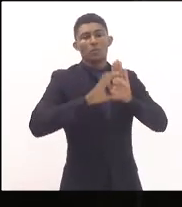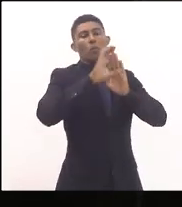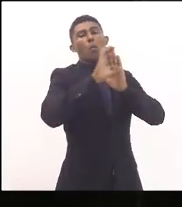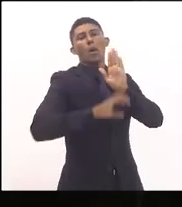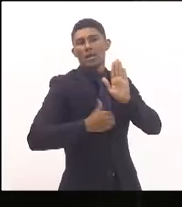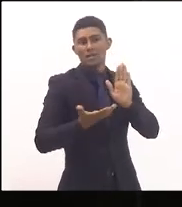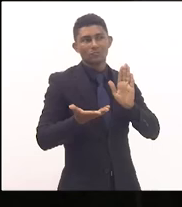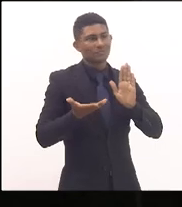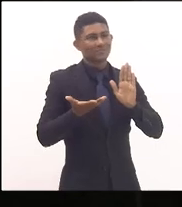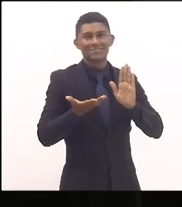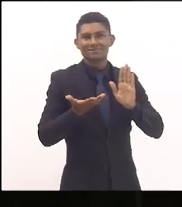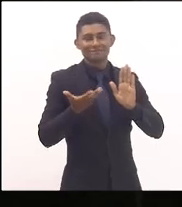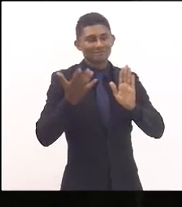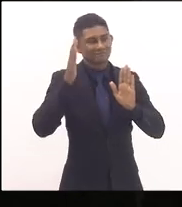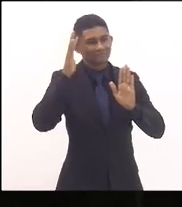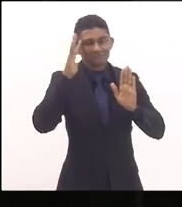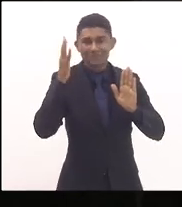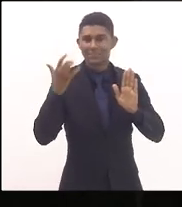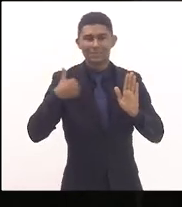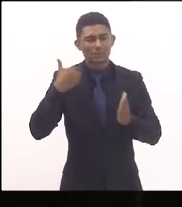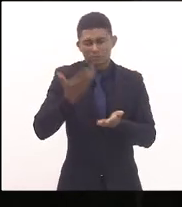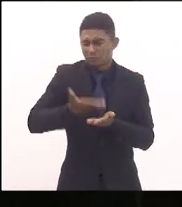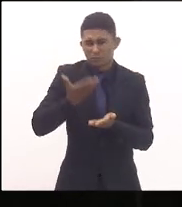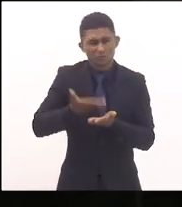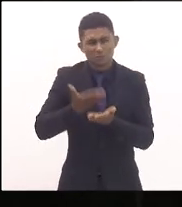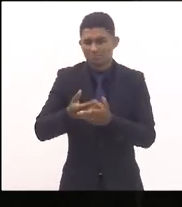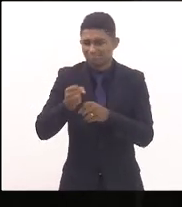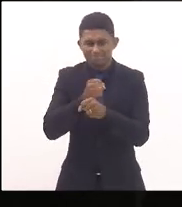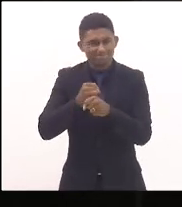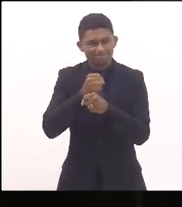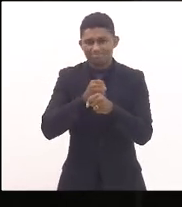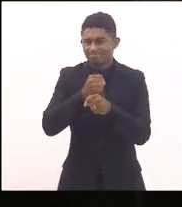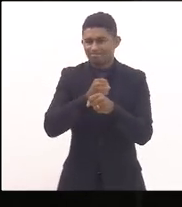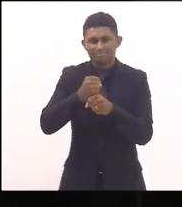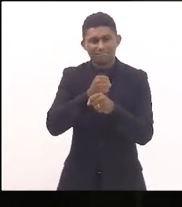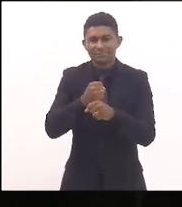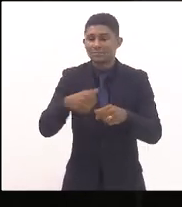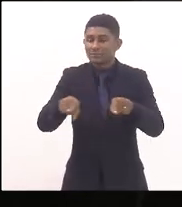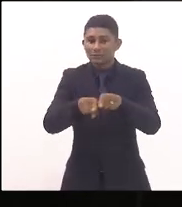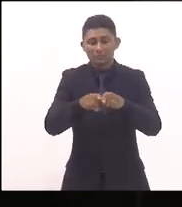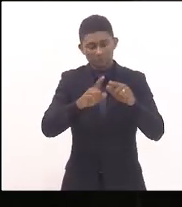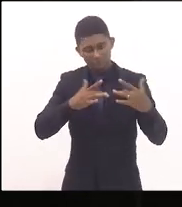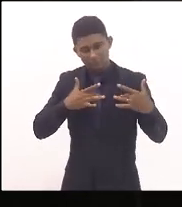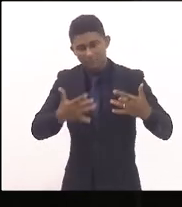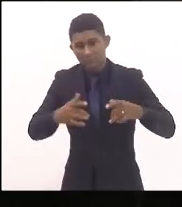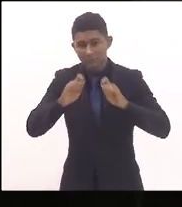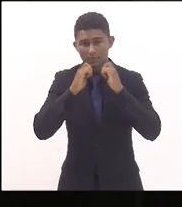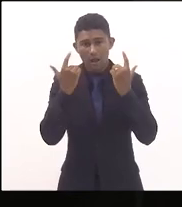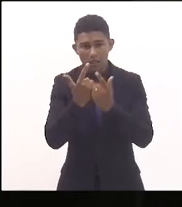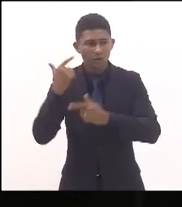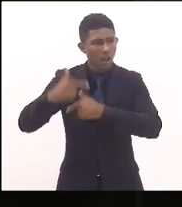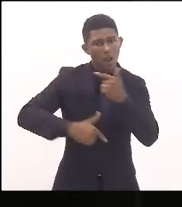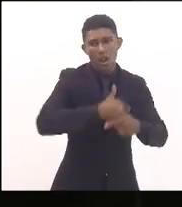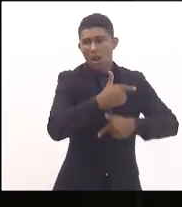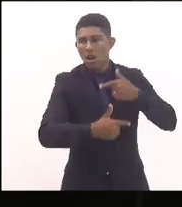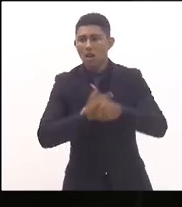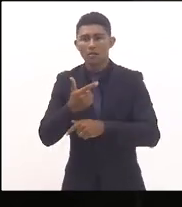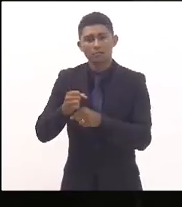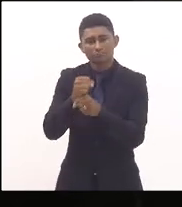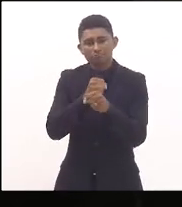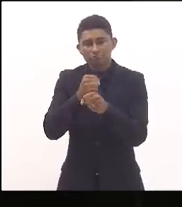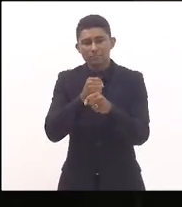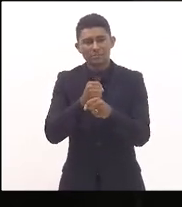a escrever todos os anos que nós estudamos aqui e dos anos que nós estamos dedicados ao Parlamento mas certamente